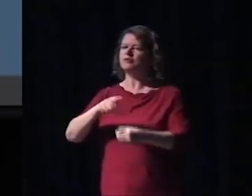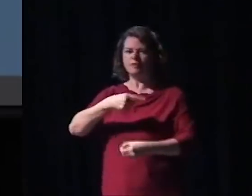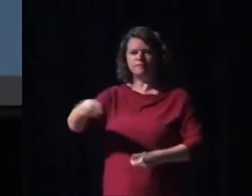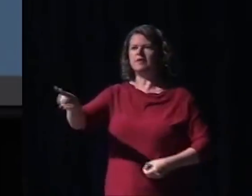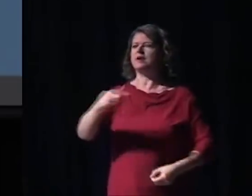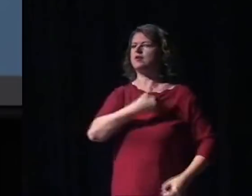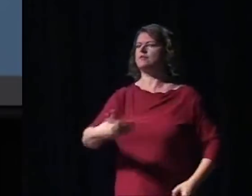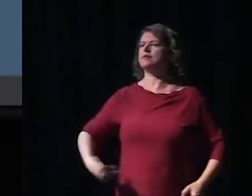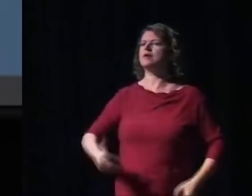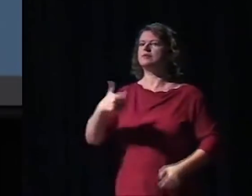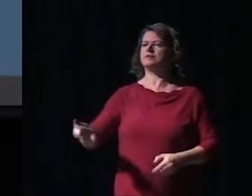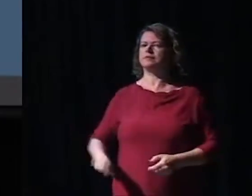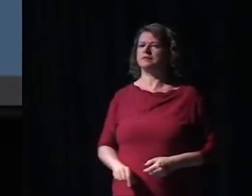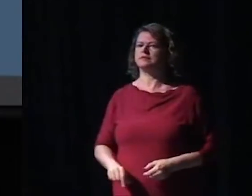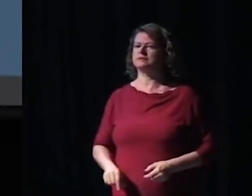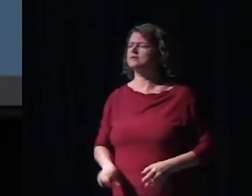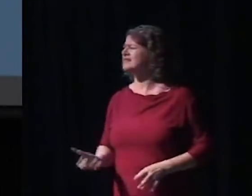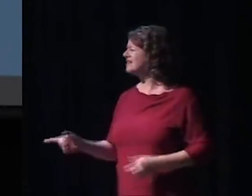Eu posso começar de novo,